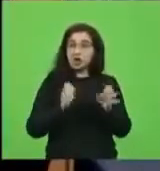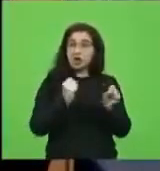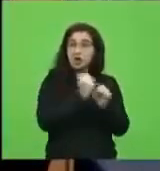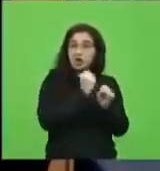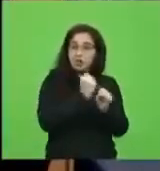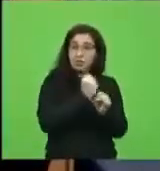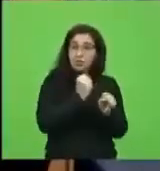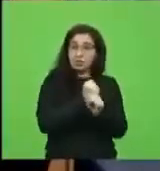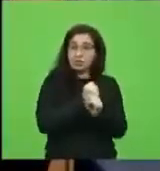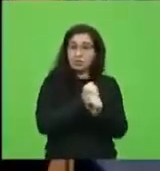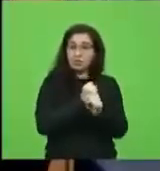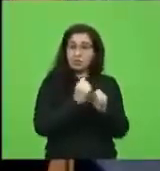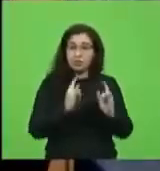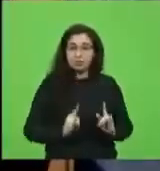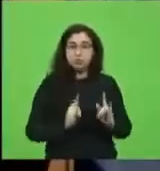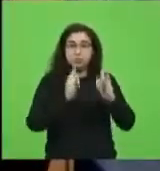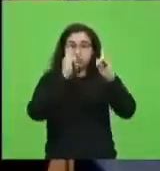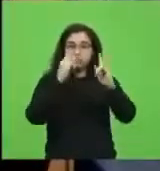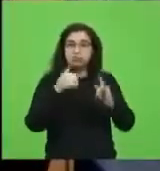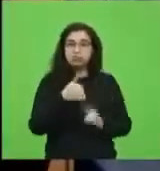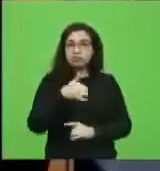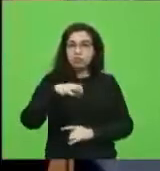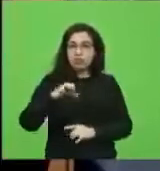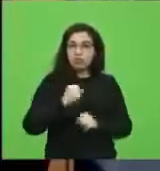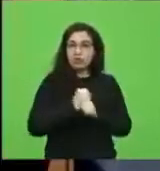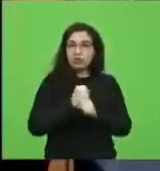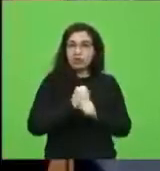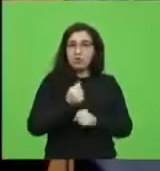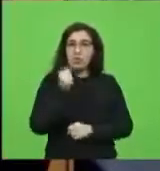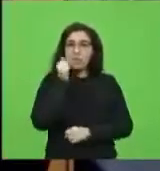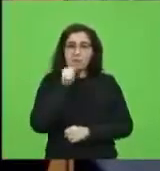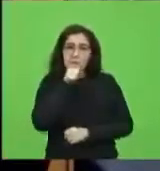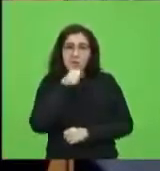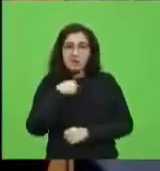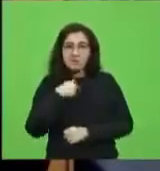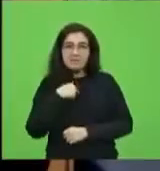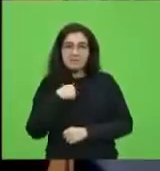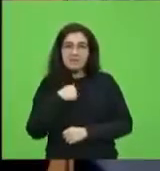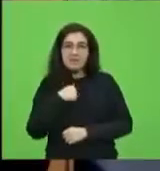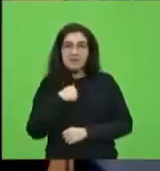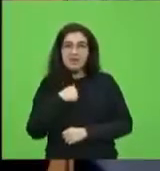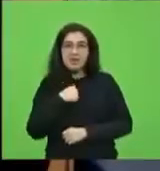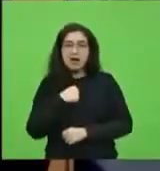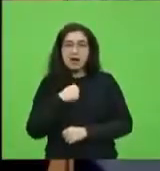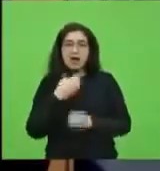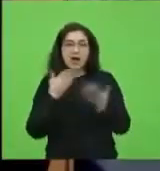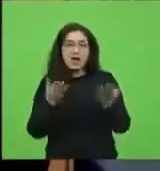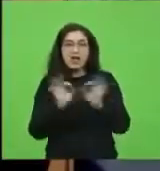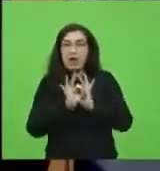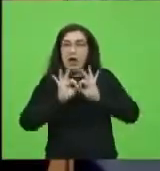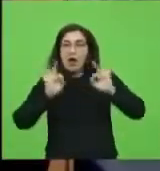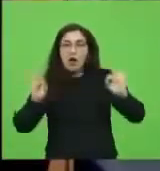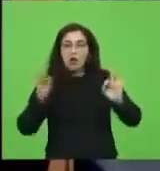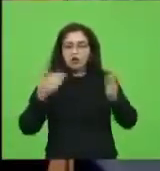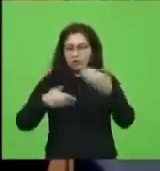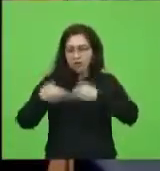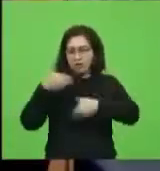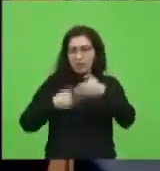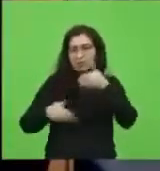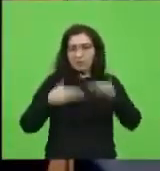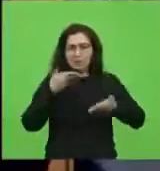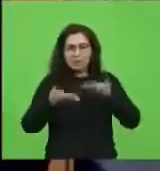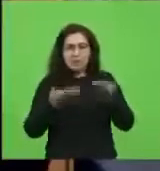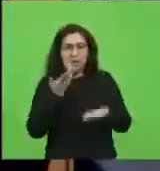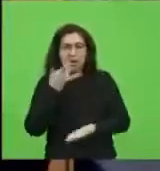anos inaugurei. A minha mãe era uma santa, senhor presidente. Minha mãe, além de trabalhar, cuidava de mim, cuidava do meu irmão, os levava